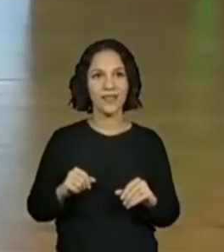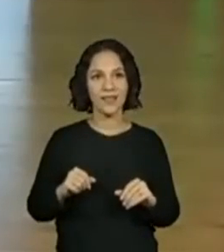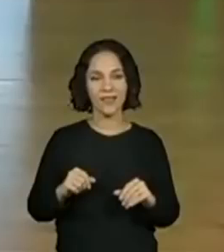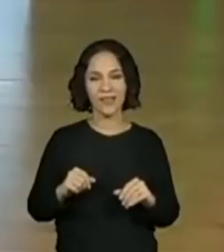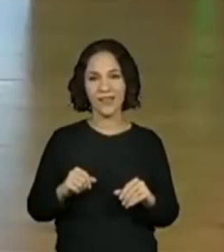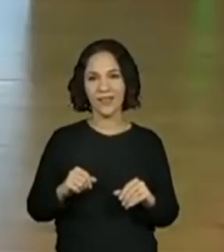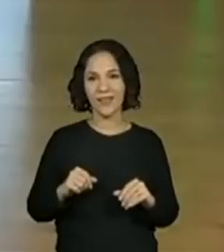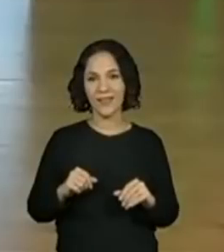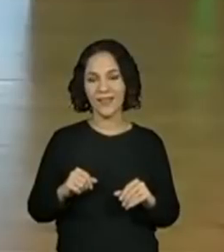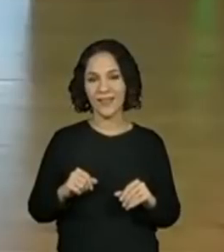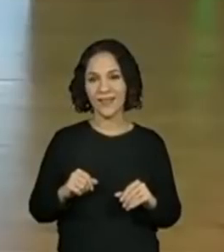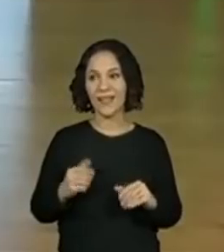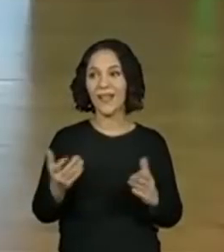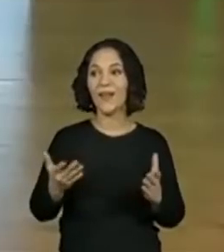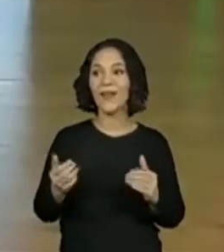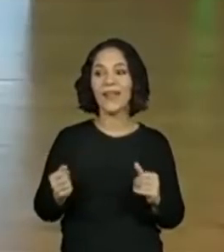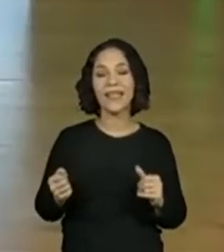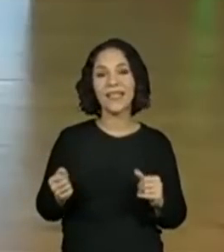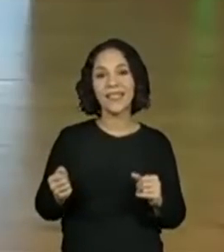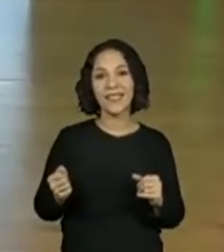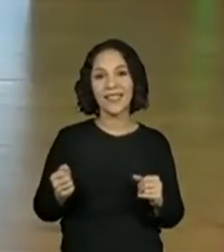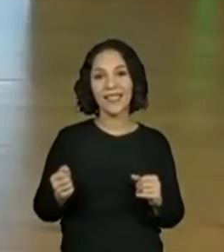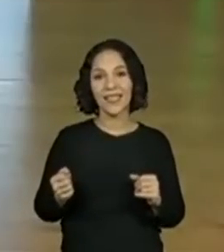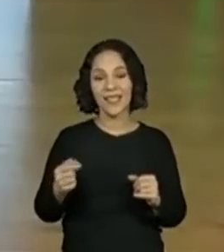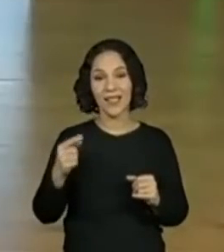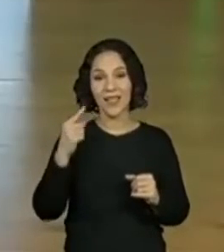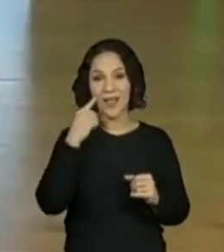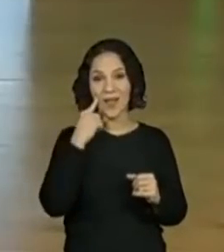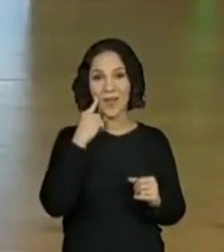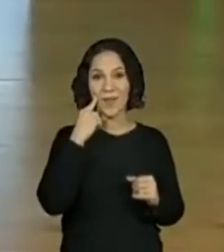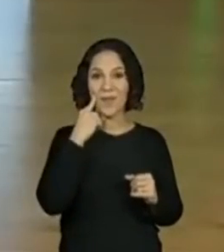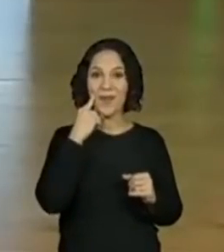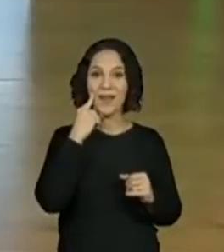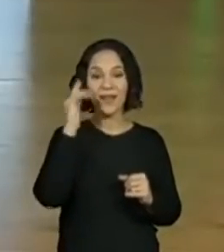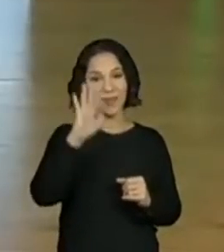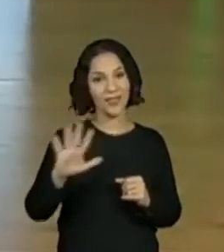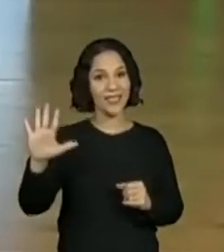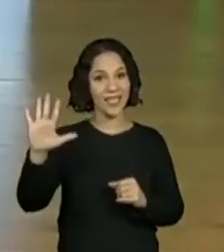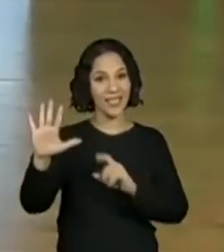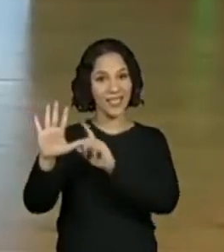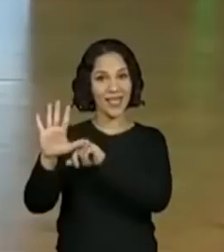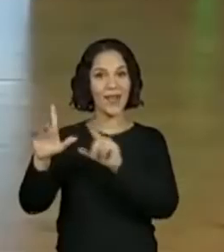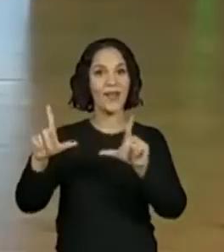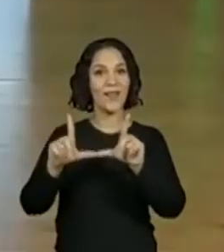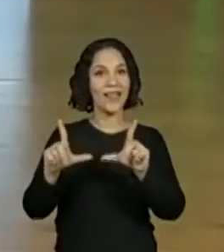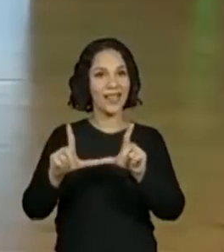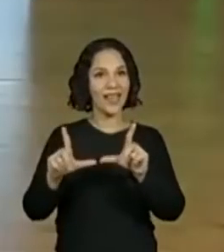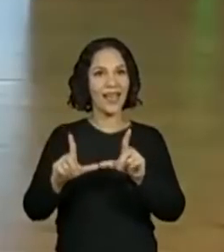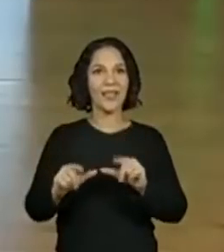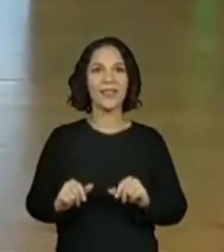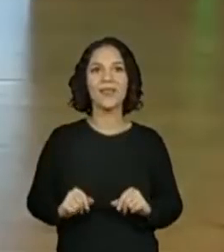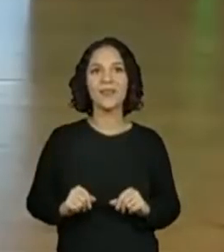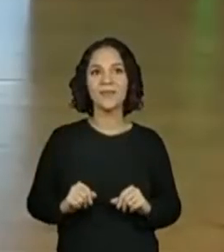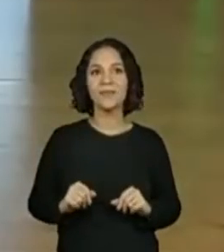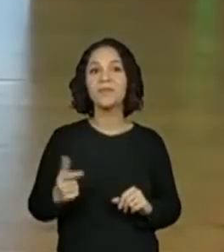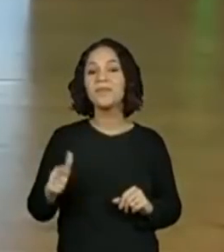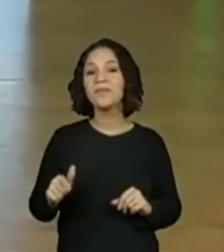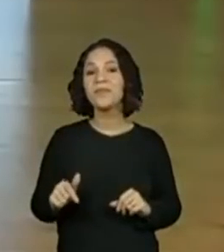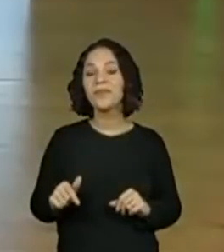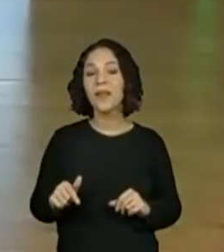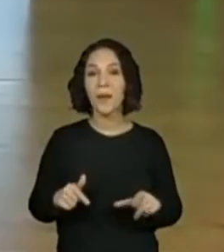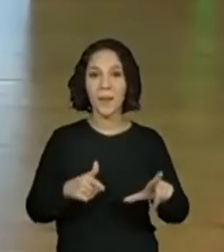ser. Ai, meu Deus. É, mão esquerda no quadrado. Já tô caindo. Mão esquerda no quadrado.